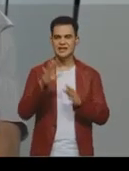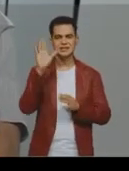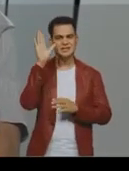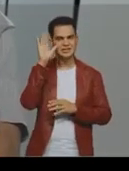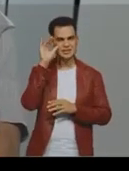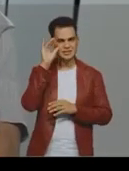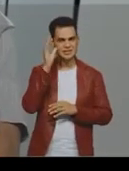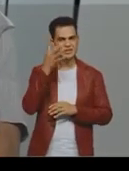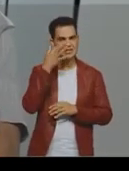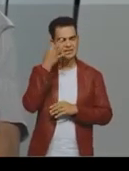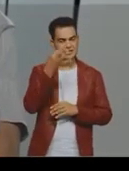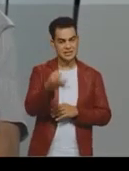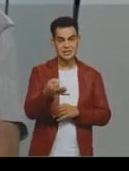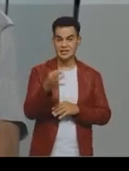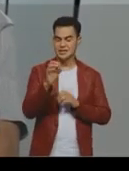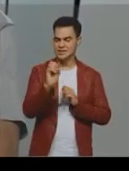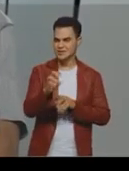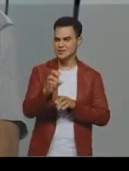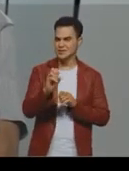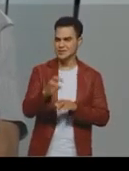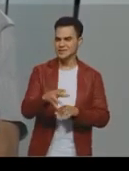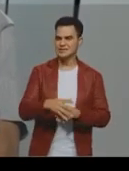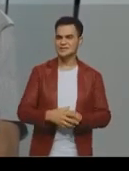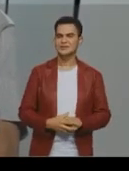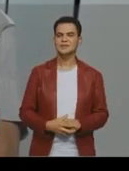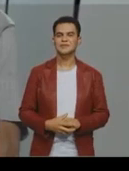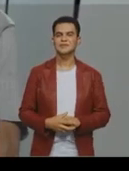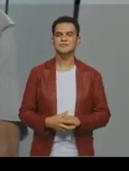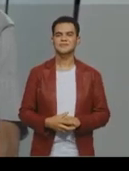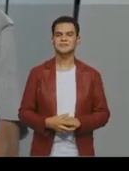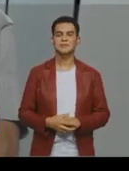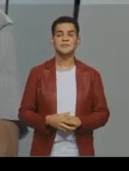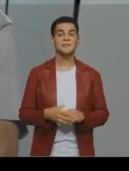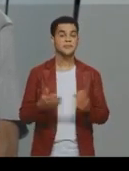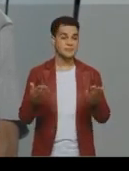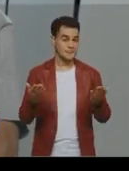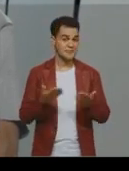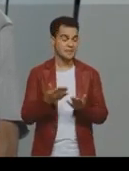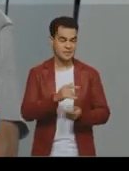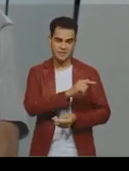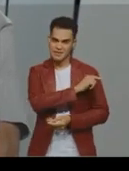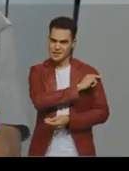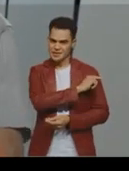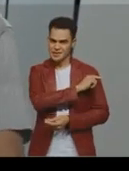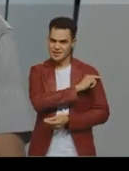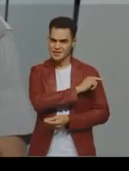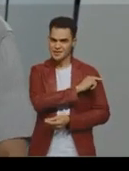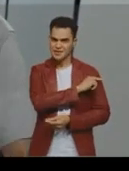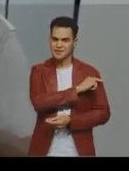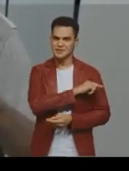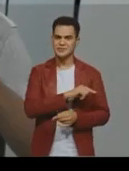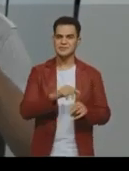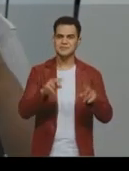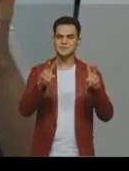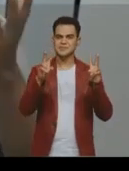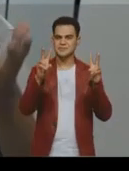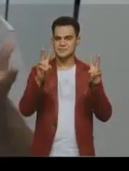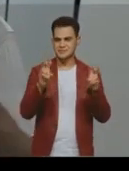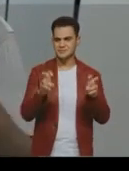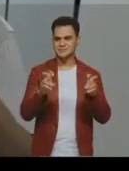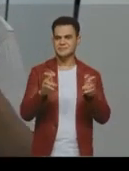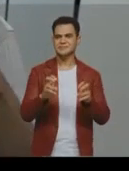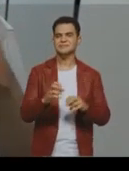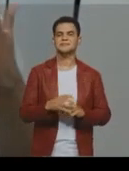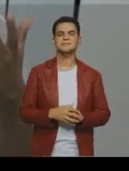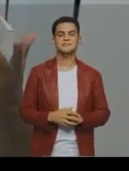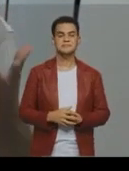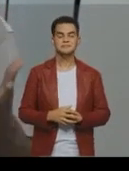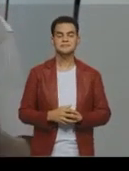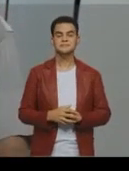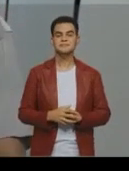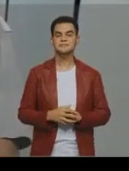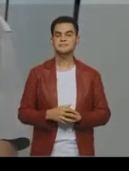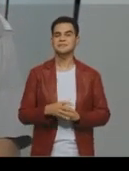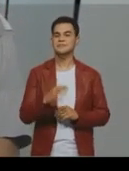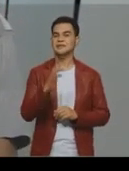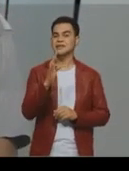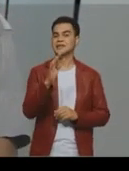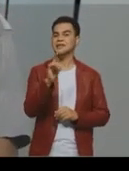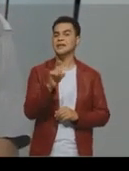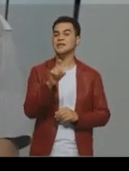o Se Liga na Educação. Eu trabalhei com o sétimo ano, assunto taxonomia, basicamente uma